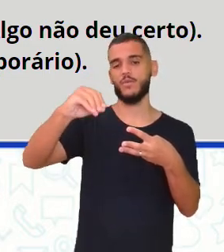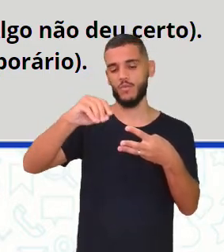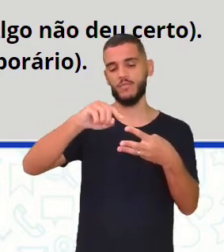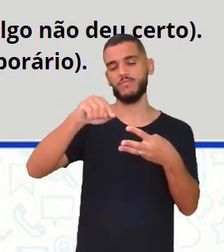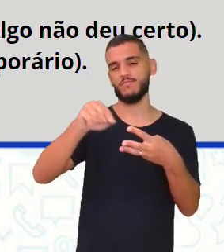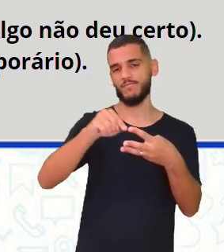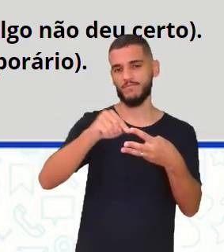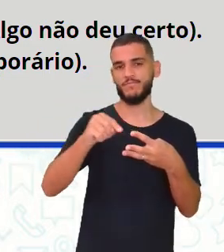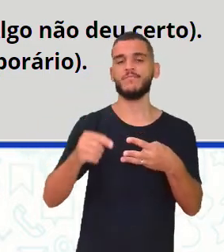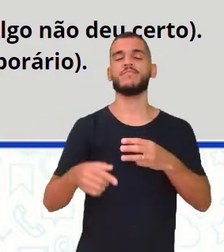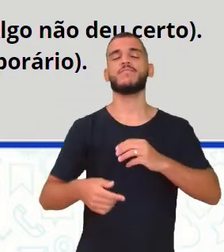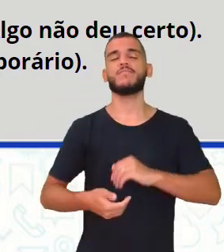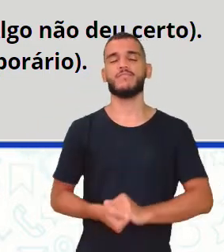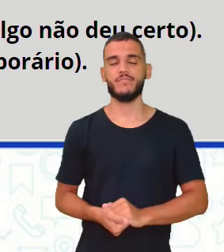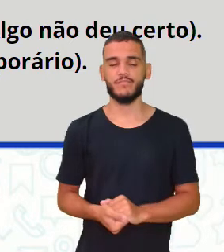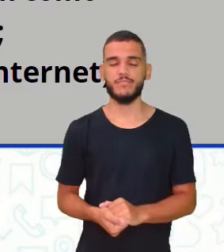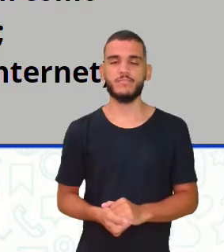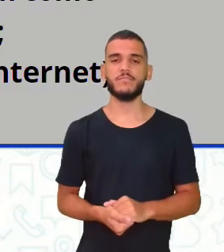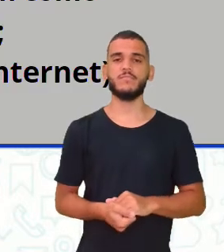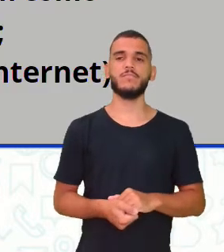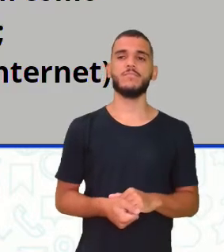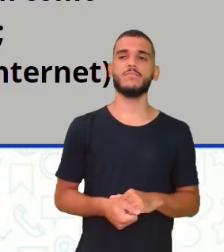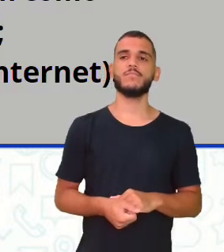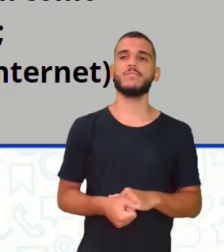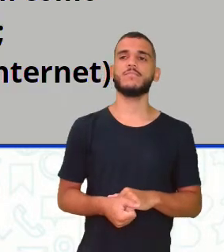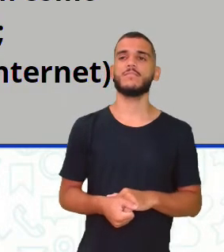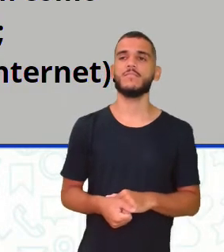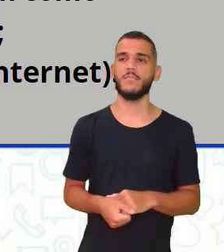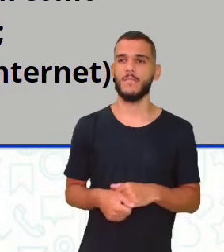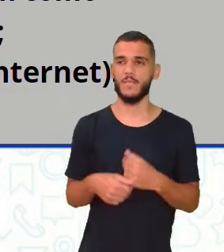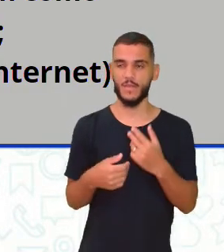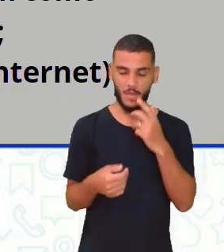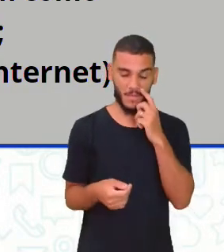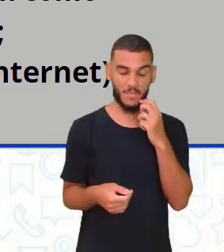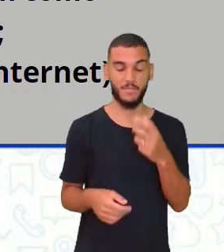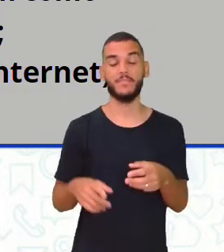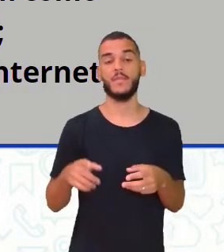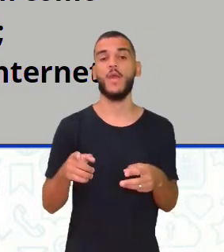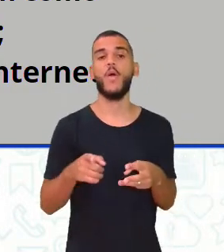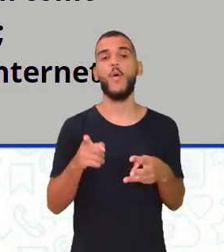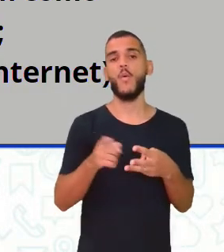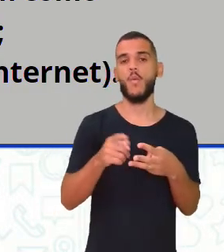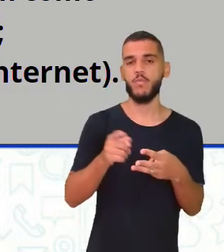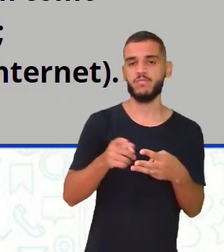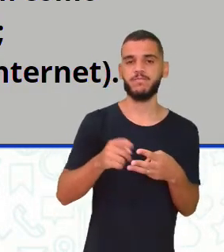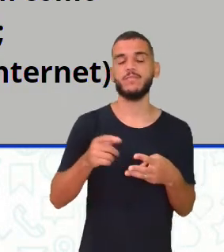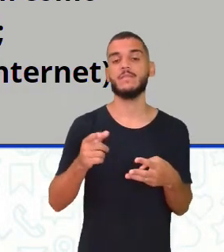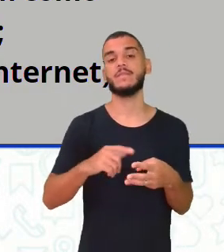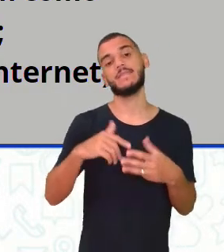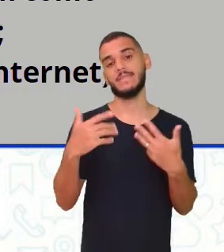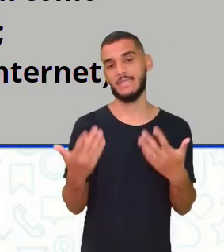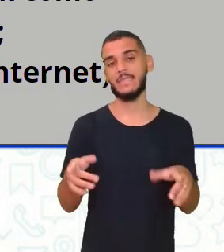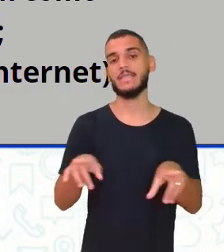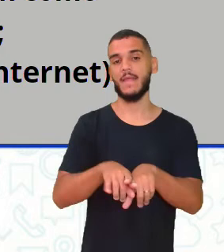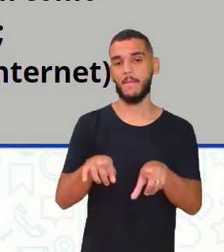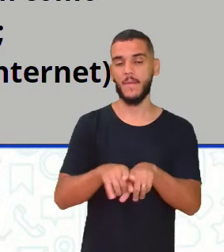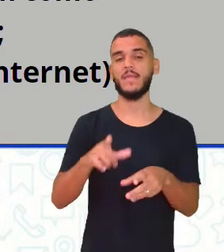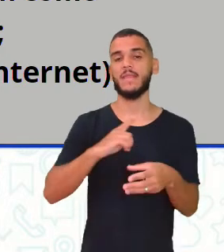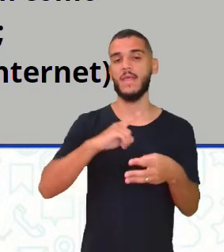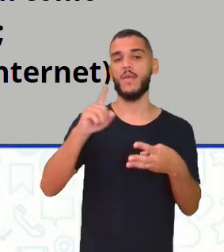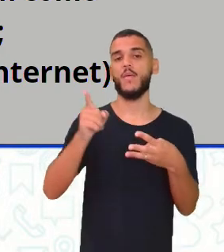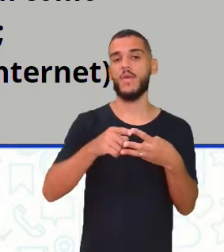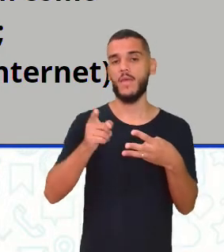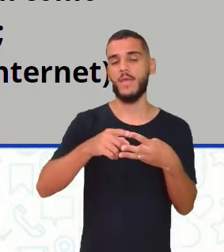um neologismo, minha gente. Então, nós temos o neologismo lexical, né? É